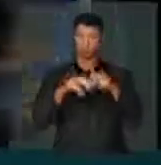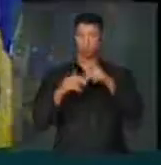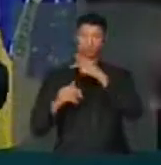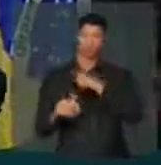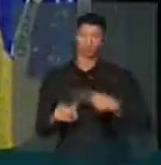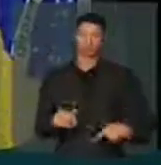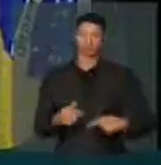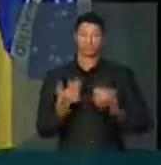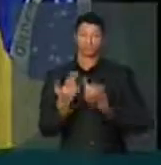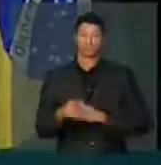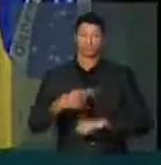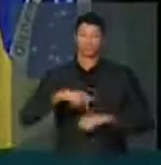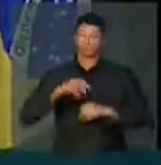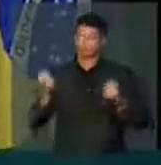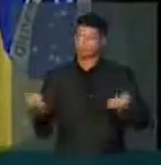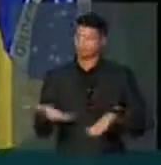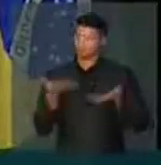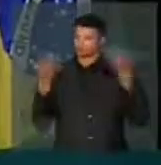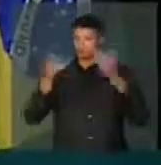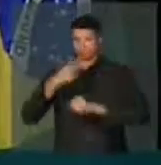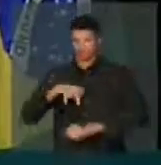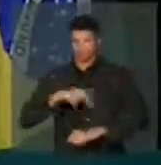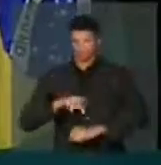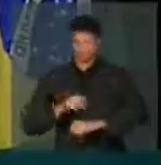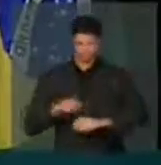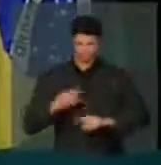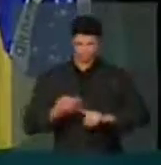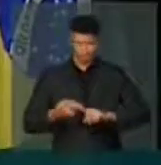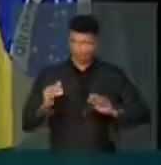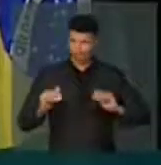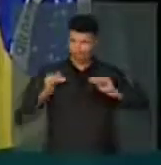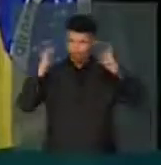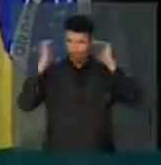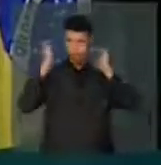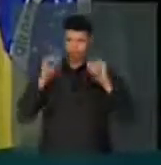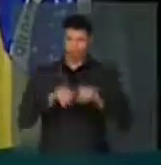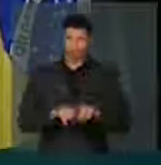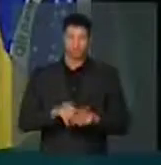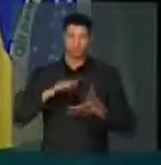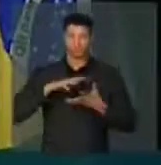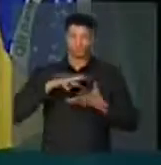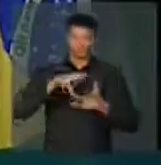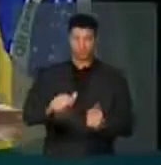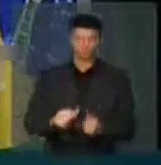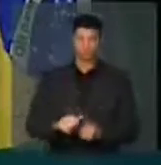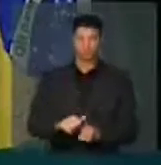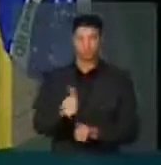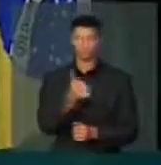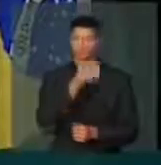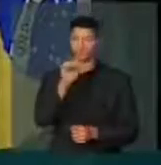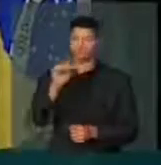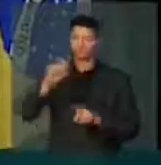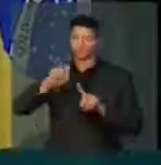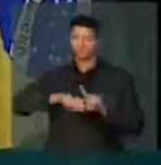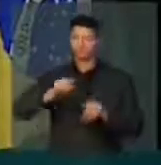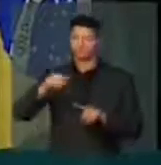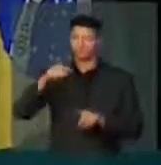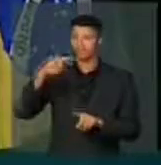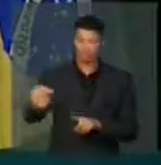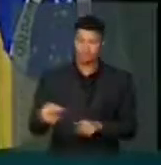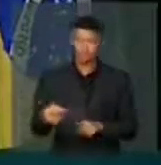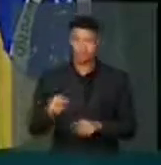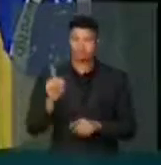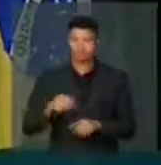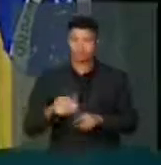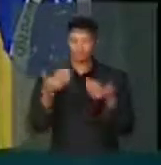presidente como um país próspero, um dos países que mais avançavam no mundo, 10 meses depois,